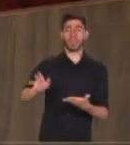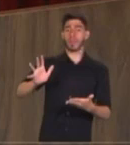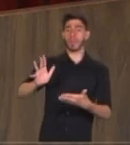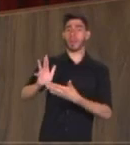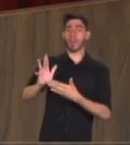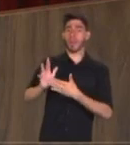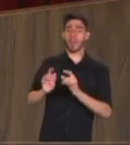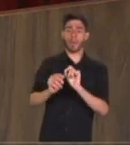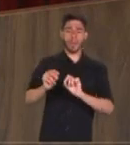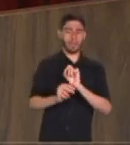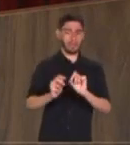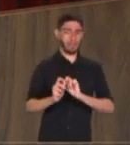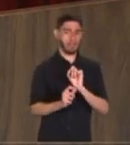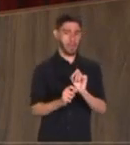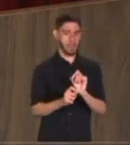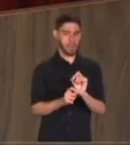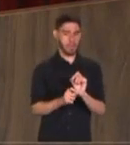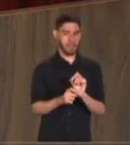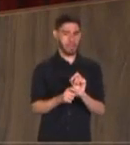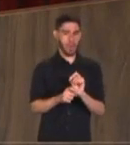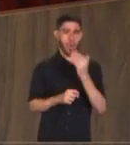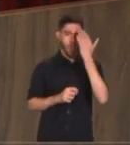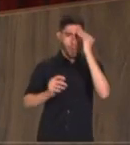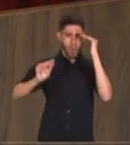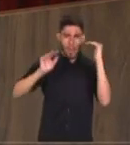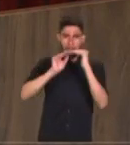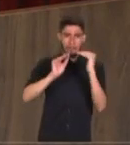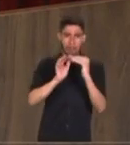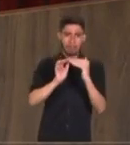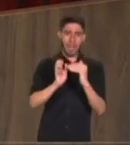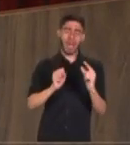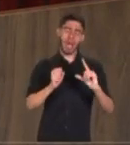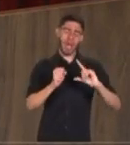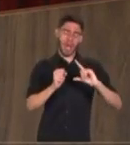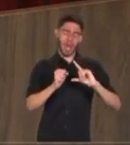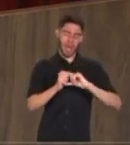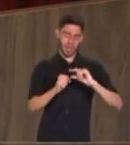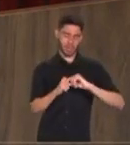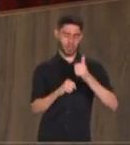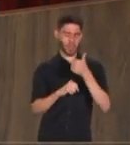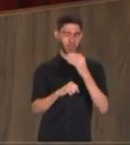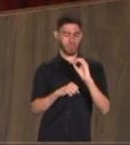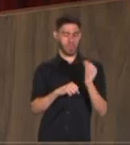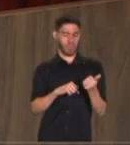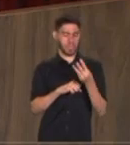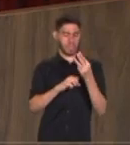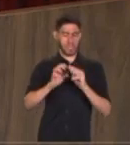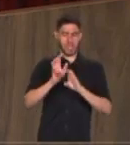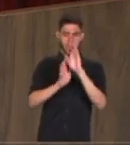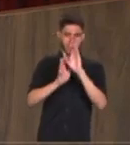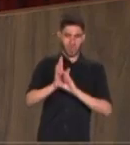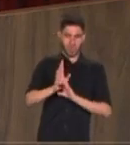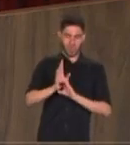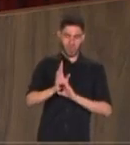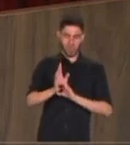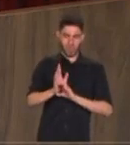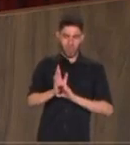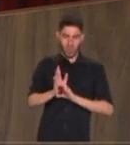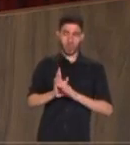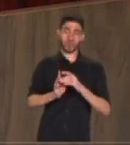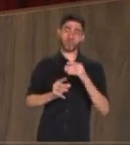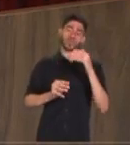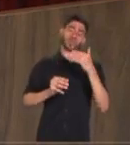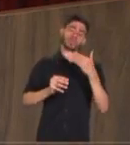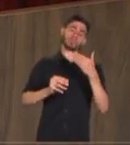portanto, que adotemos esse entendimento na forma do artigo 1013, parágrafo 4º do Código de Processo Civil, tendo em vista